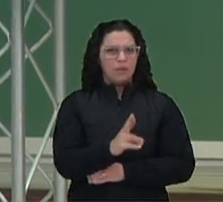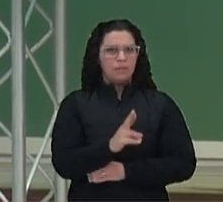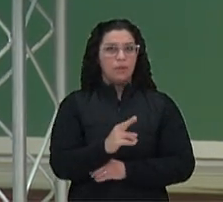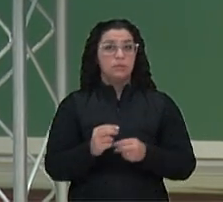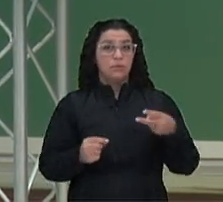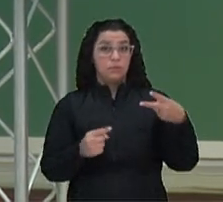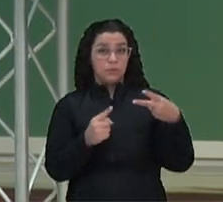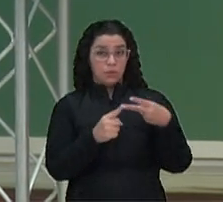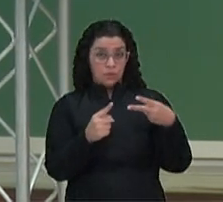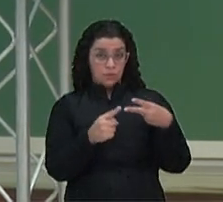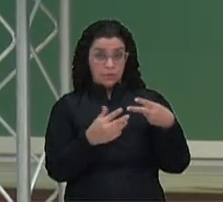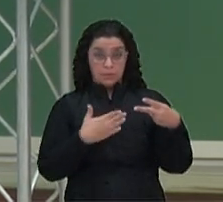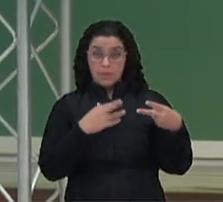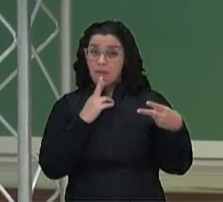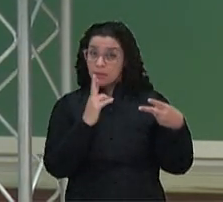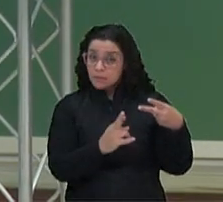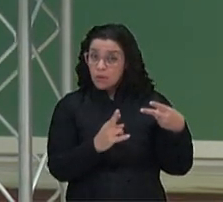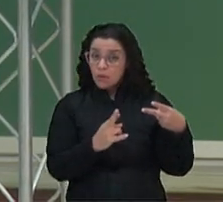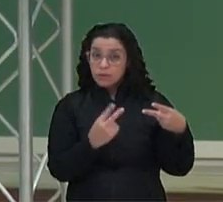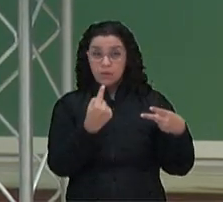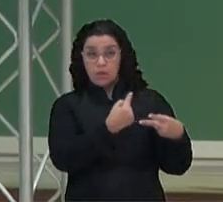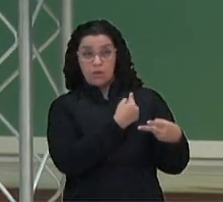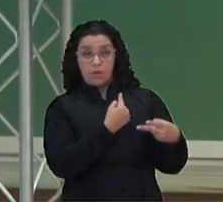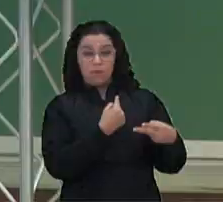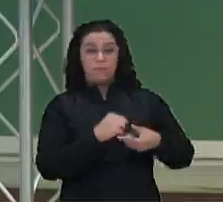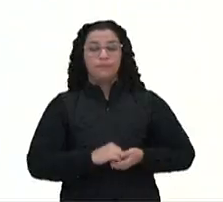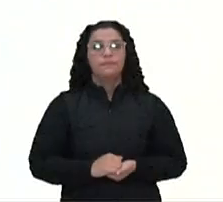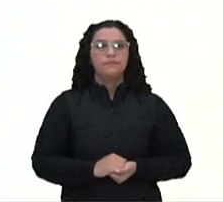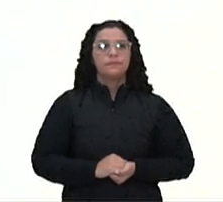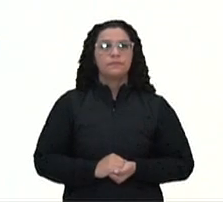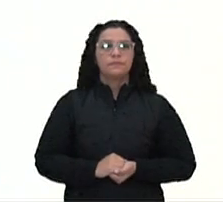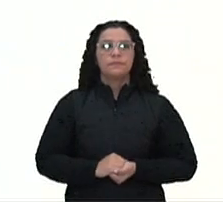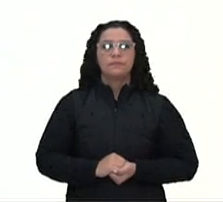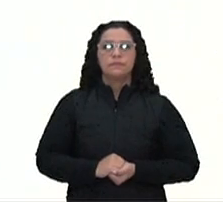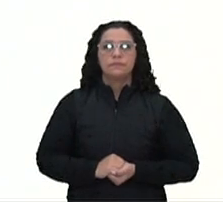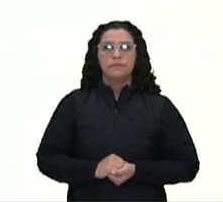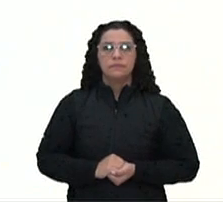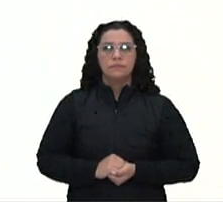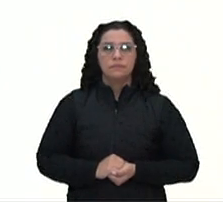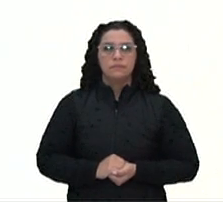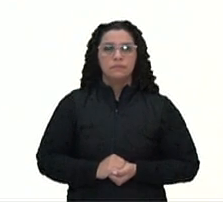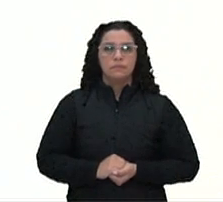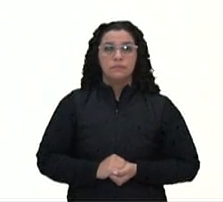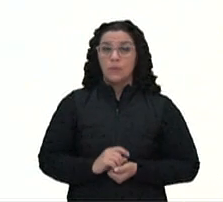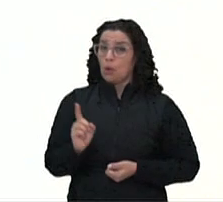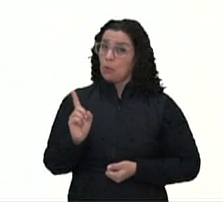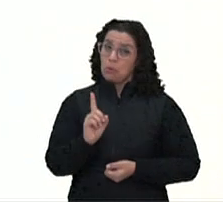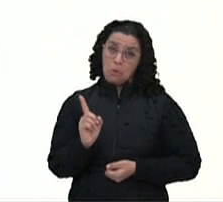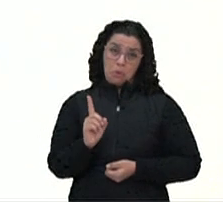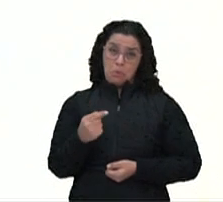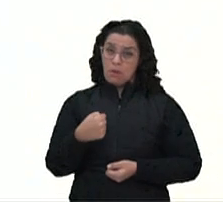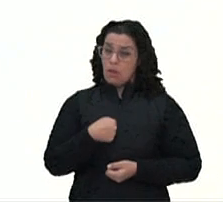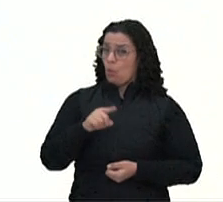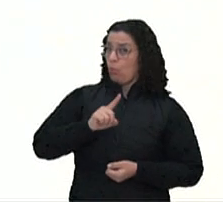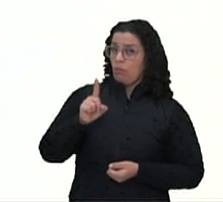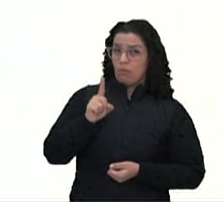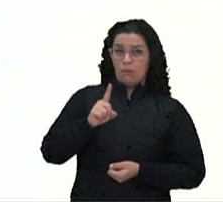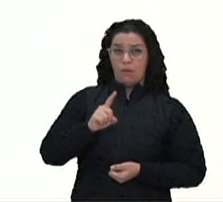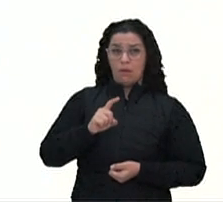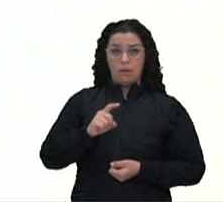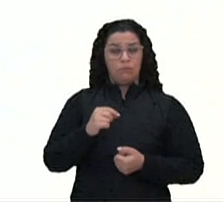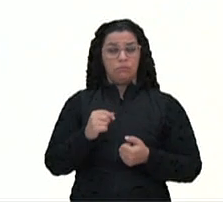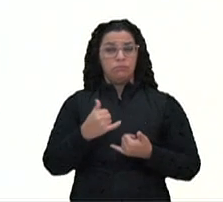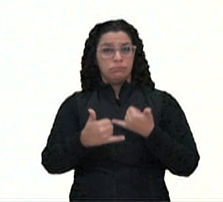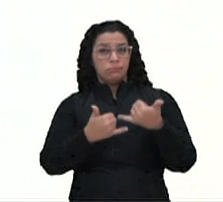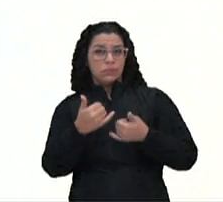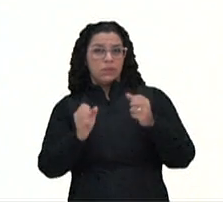number two, eu vou dar a minha resposta, ok? A minha resposta. Number two, do you play volleyball? No, I don't play